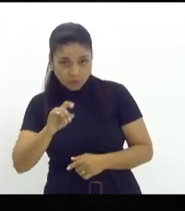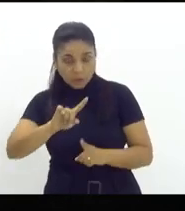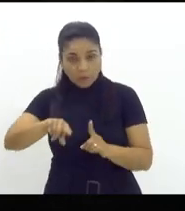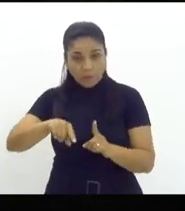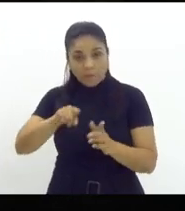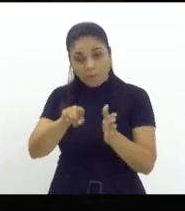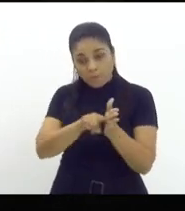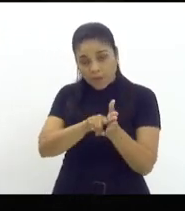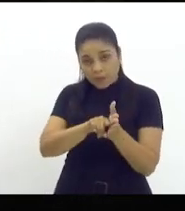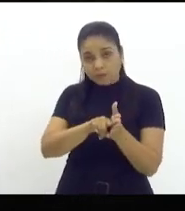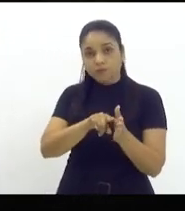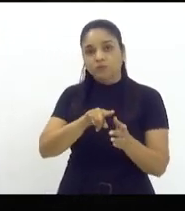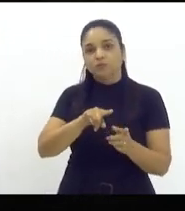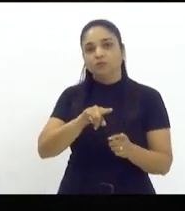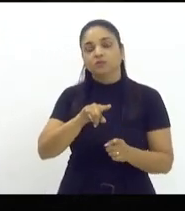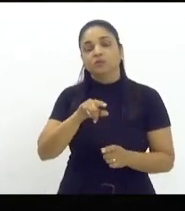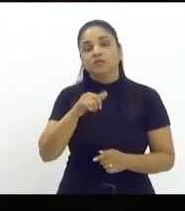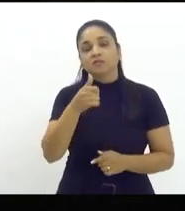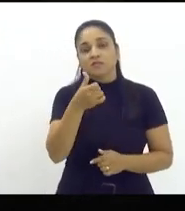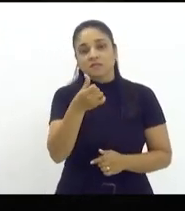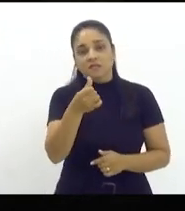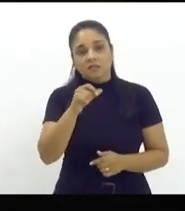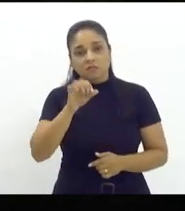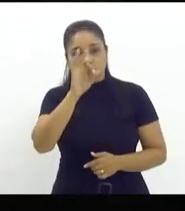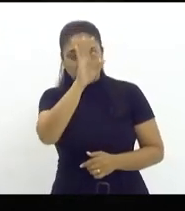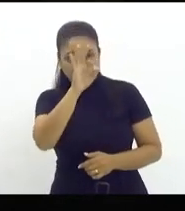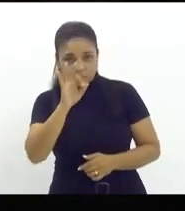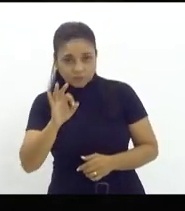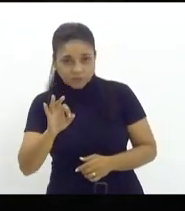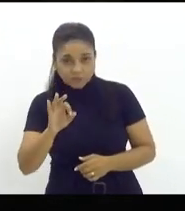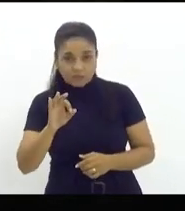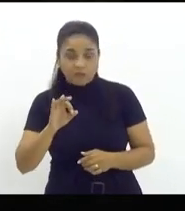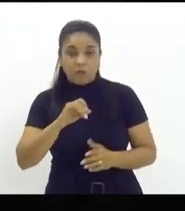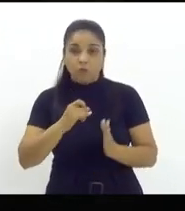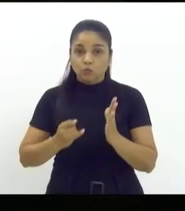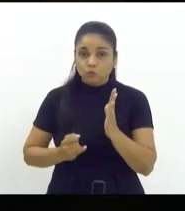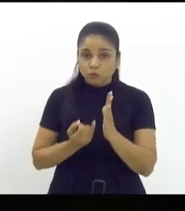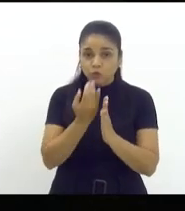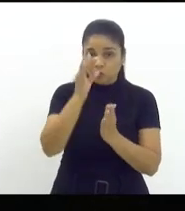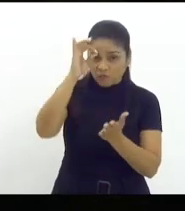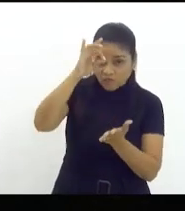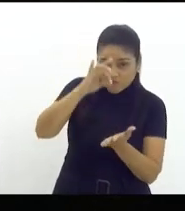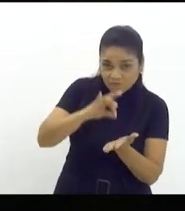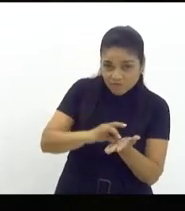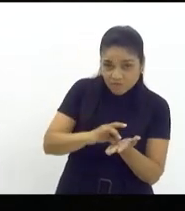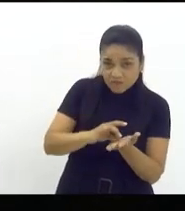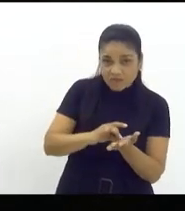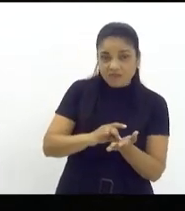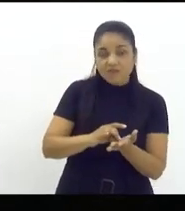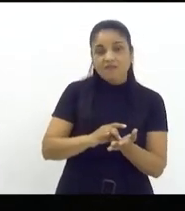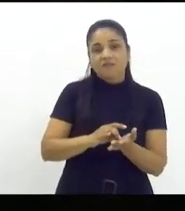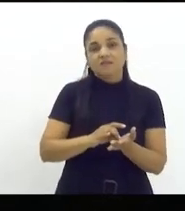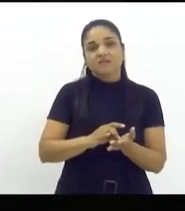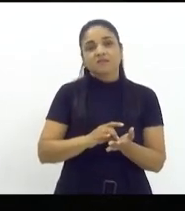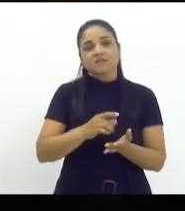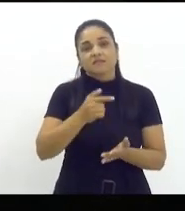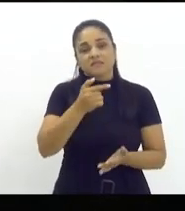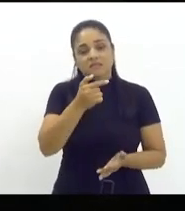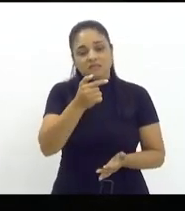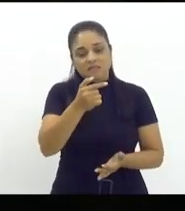percentuais dá um juro Real de 7,75